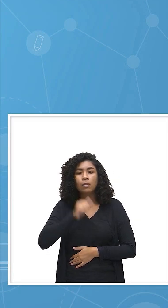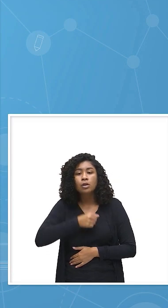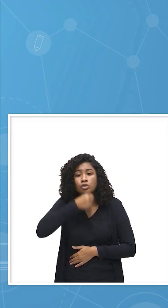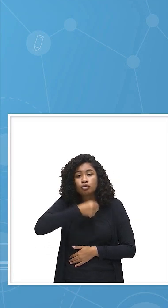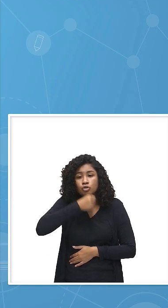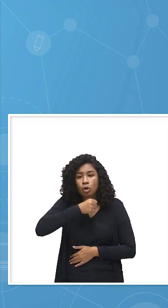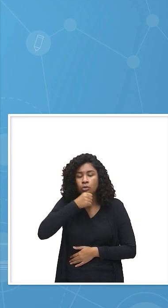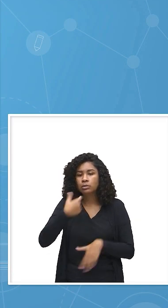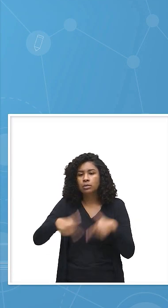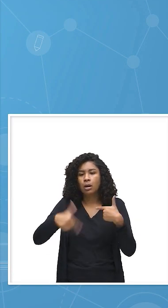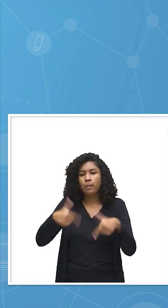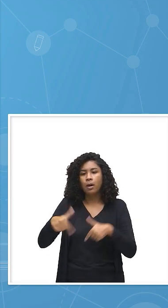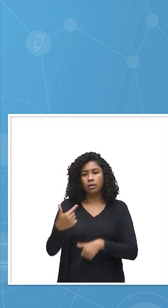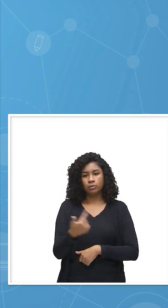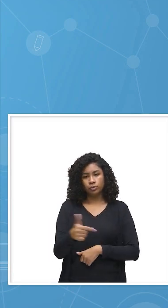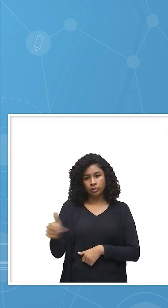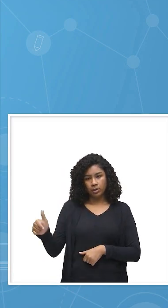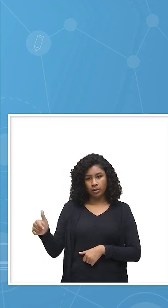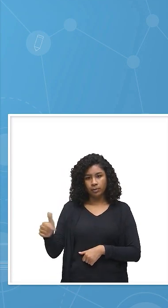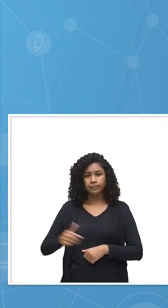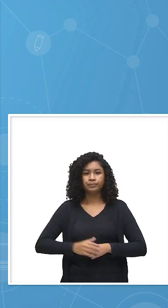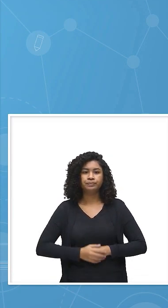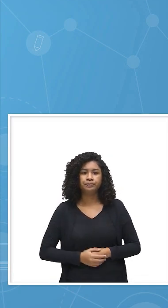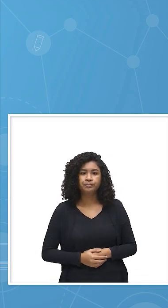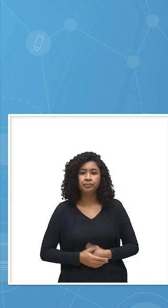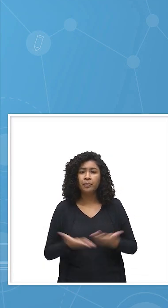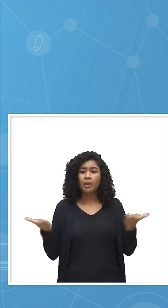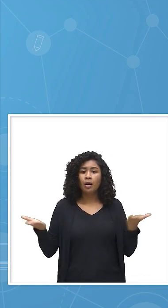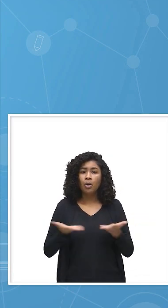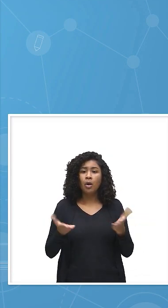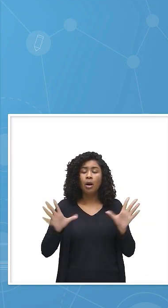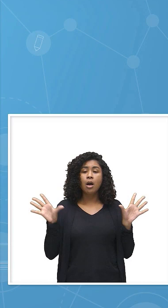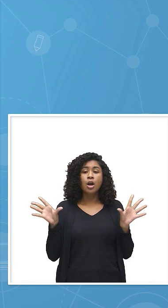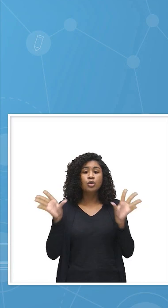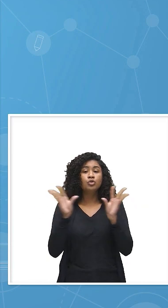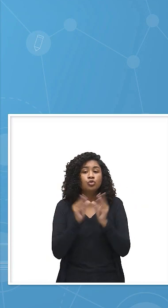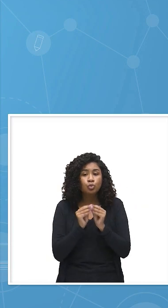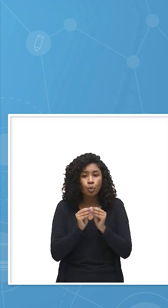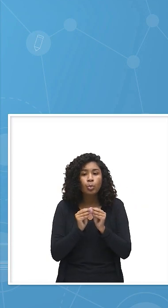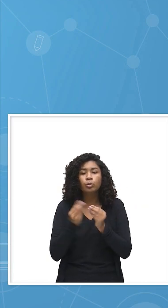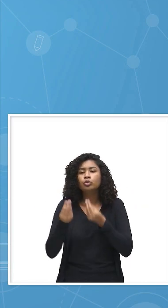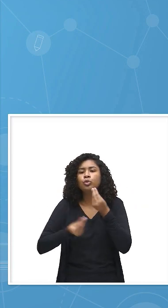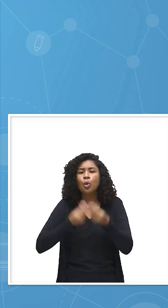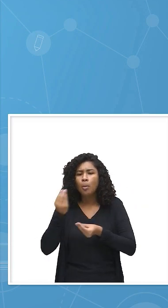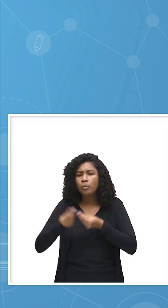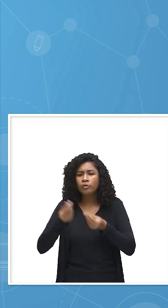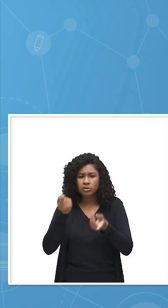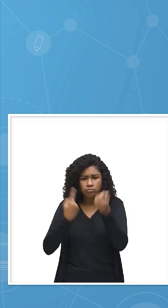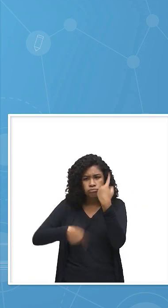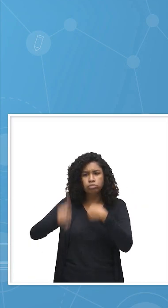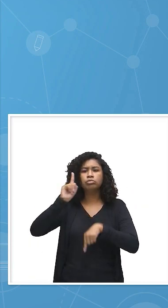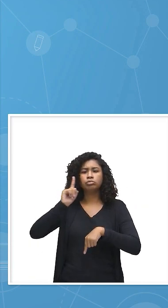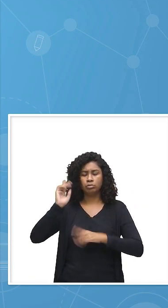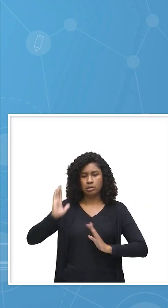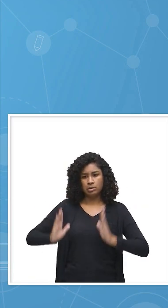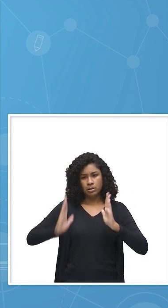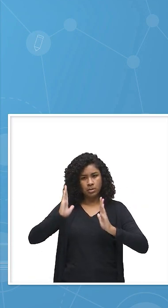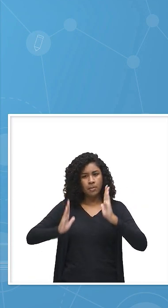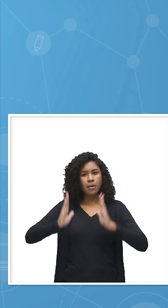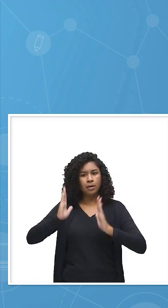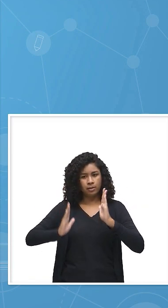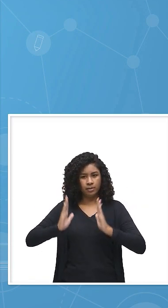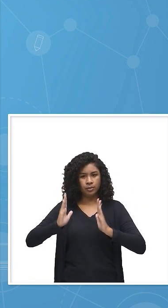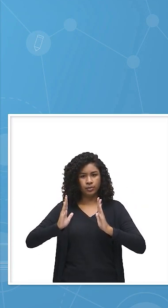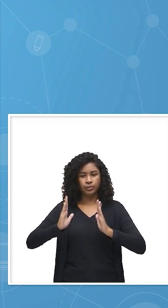vamos ver aqui um resumo dessa revolução neolítica ou